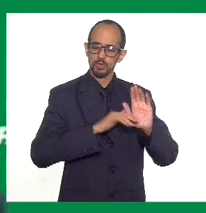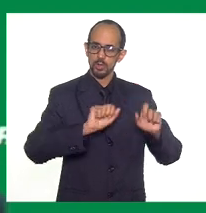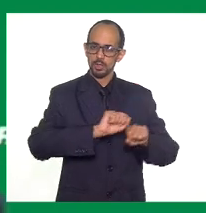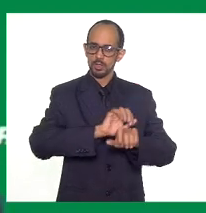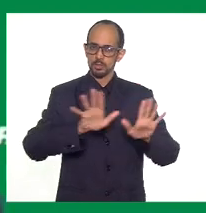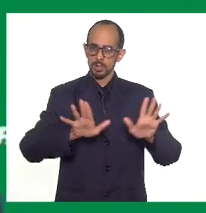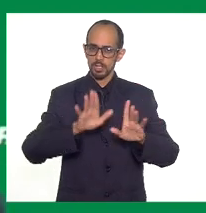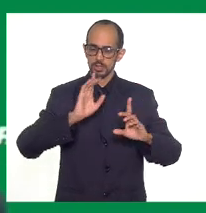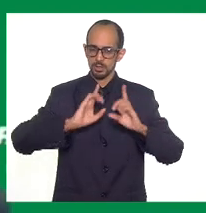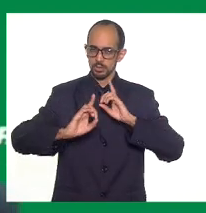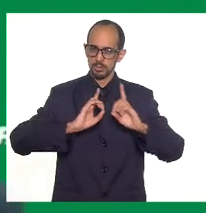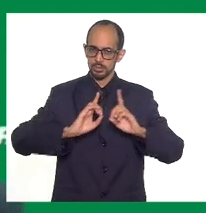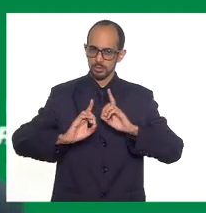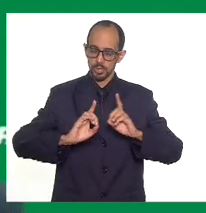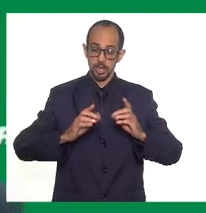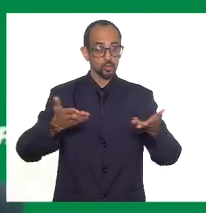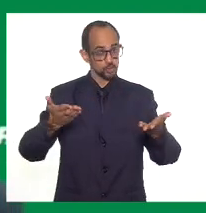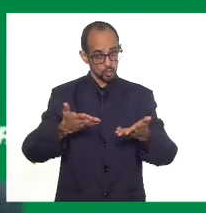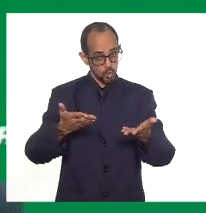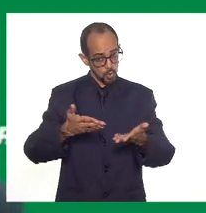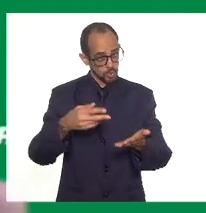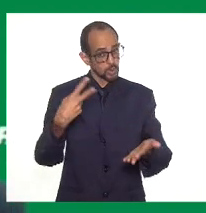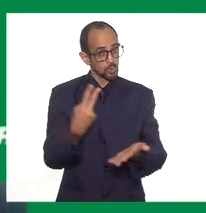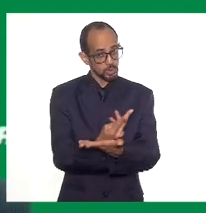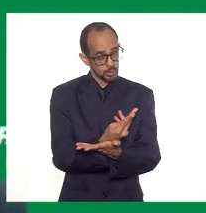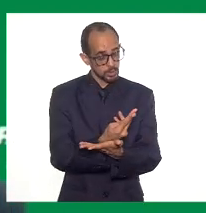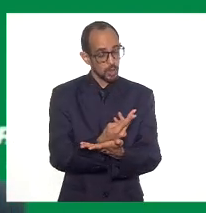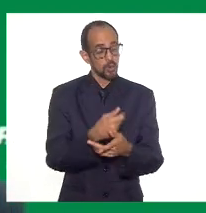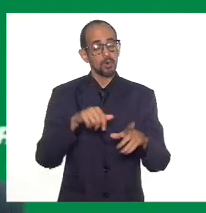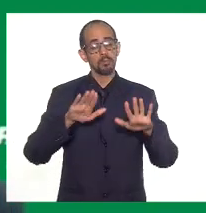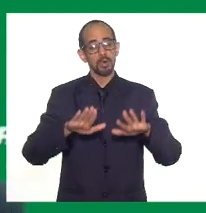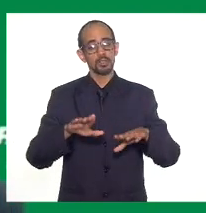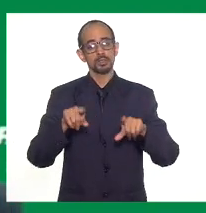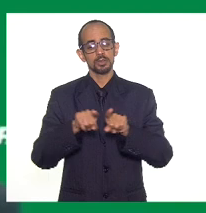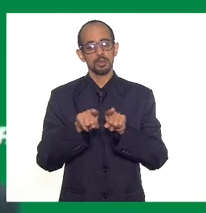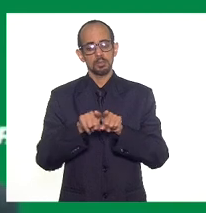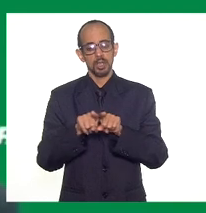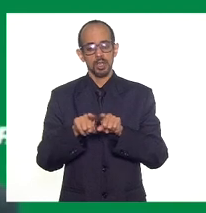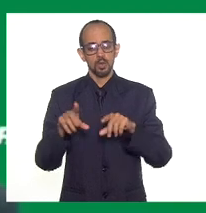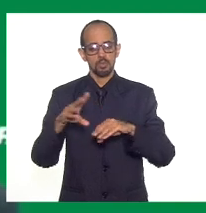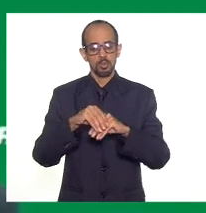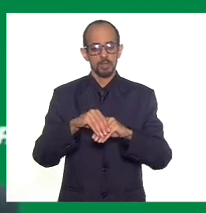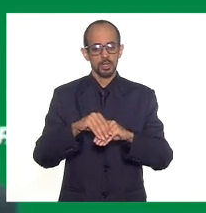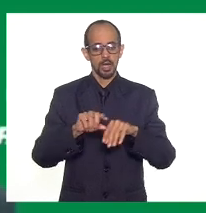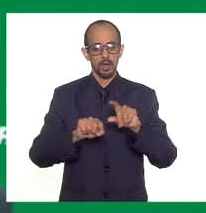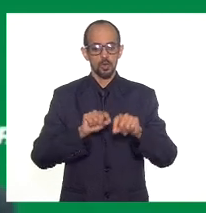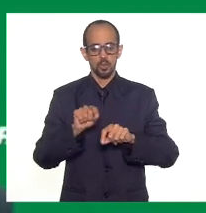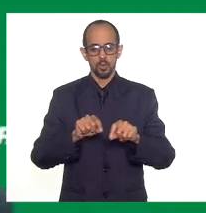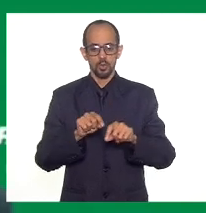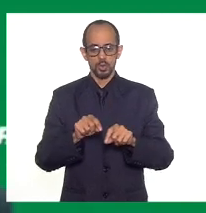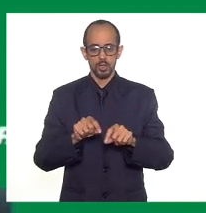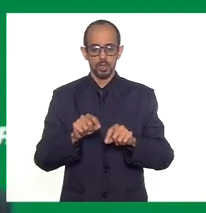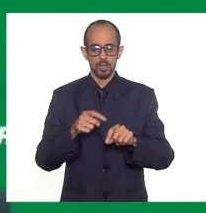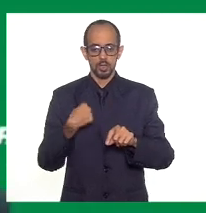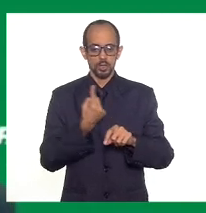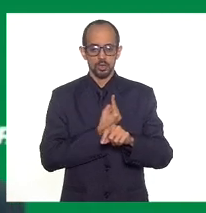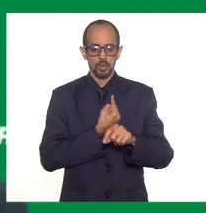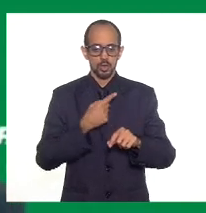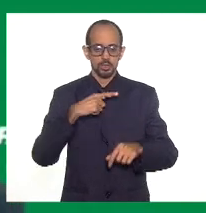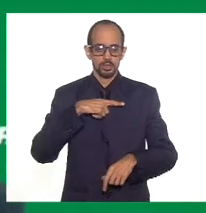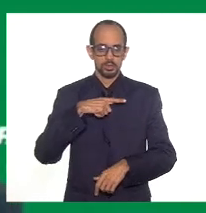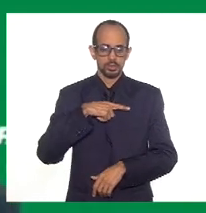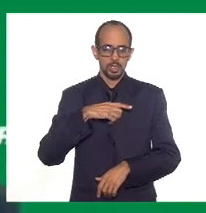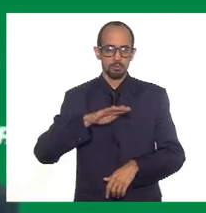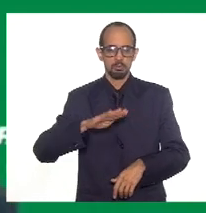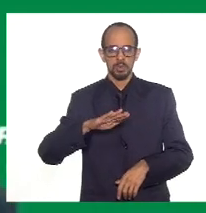essa casa legislativa. Mas adicionar também que a Petrobras realizou um dispêndio com empresas no Rio em 2020